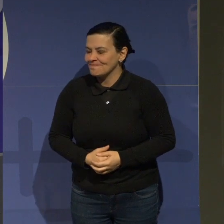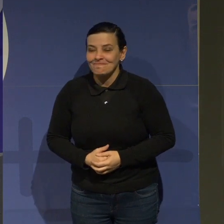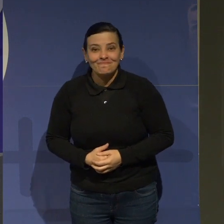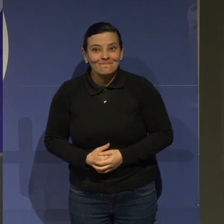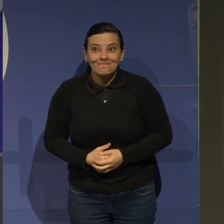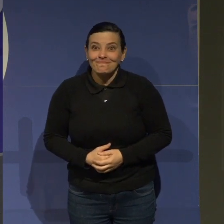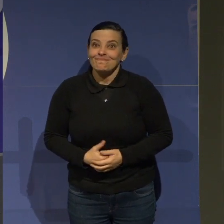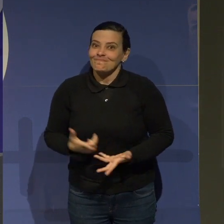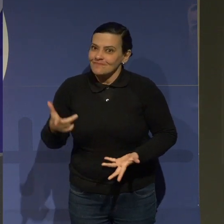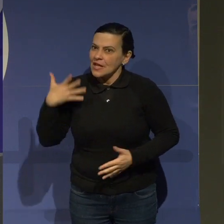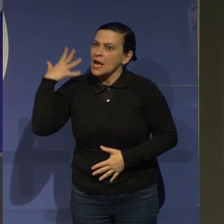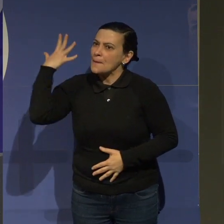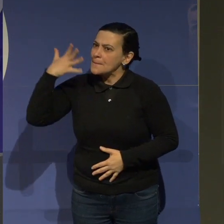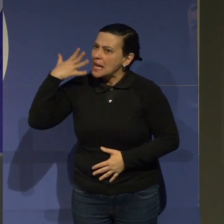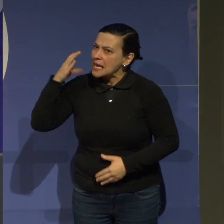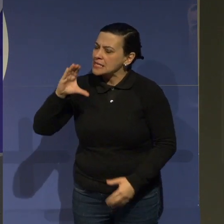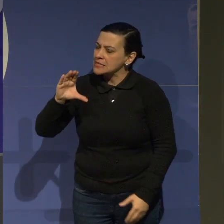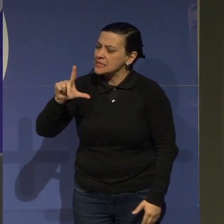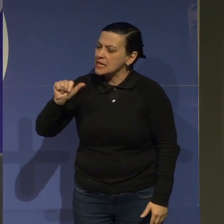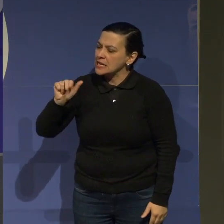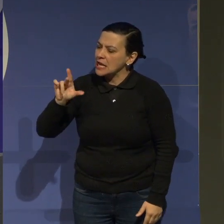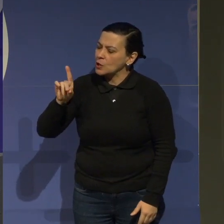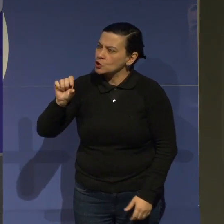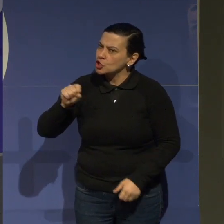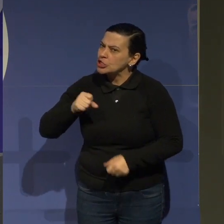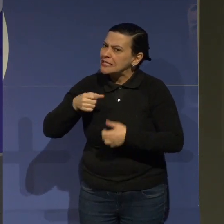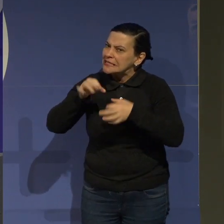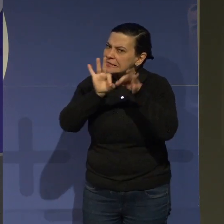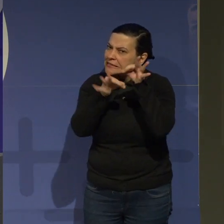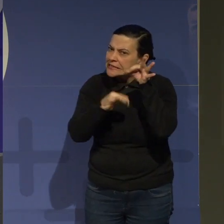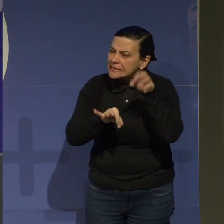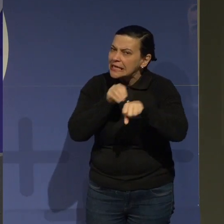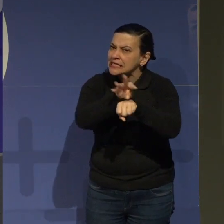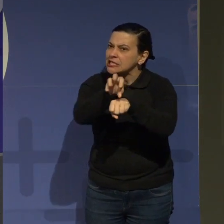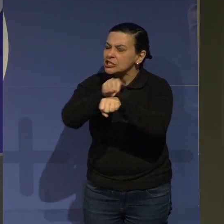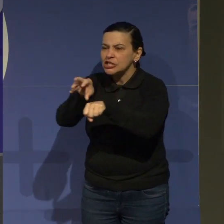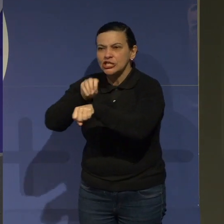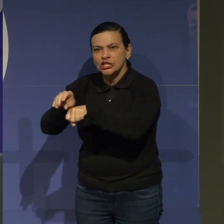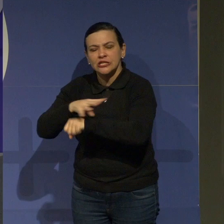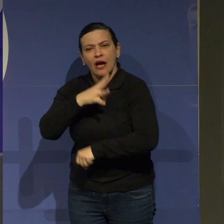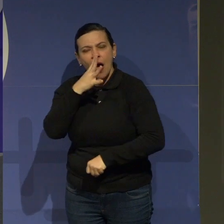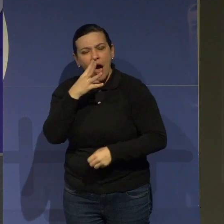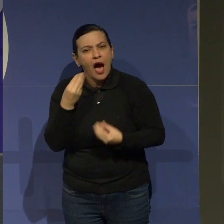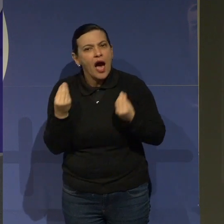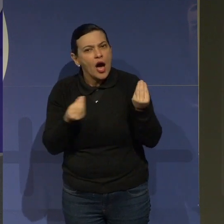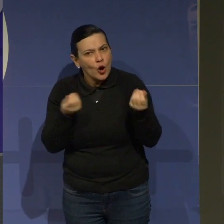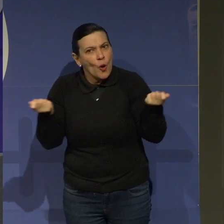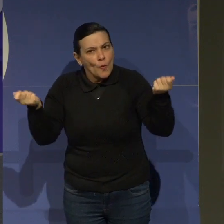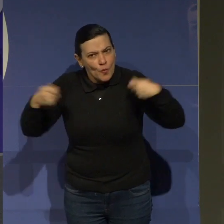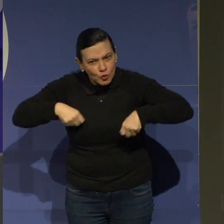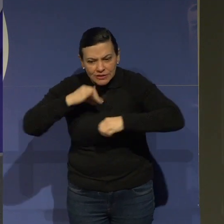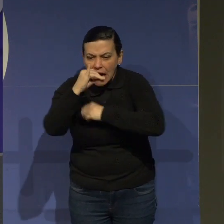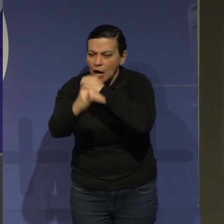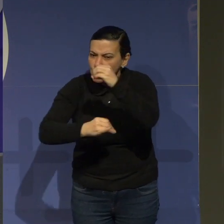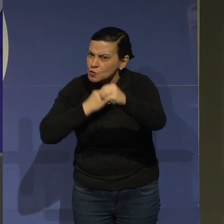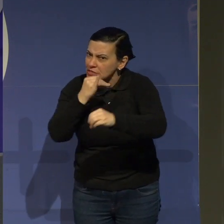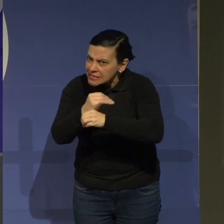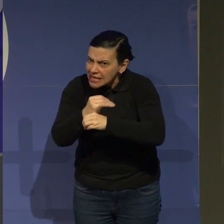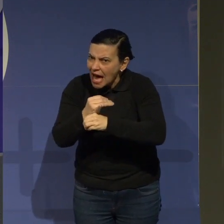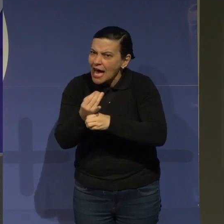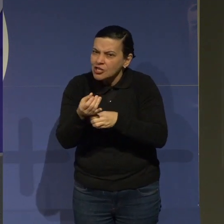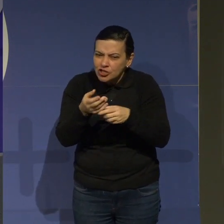incrível a palestra da Cláudia, dando detalhes técnicos de como a gente pode tornar os sites mais